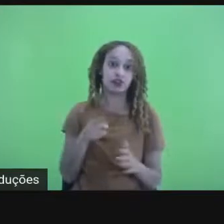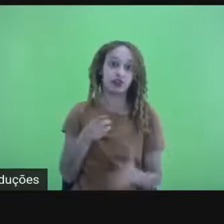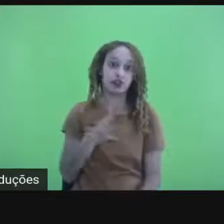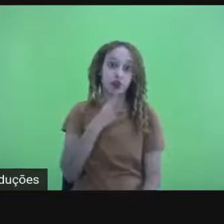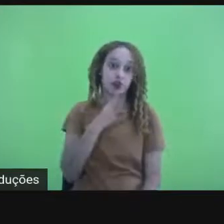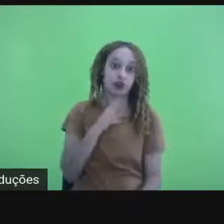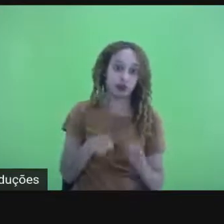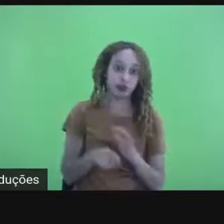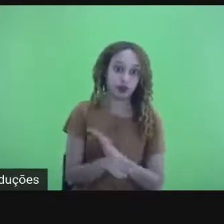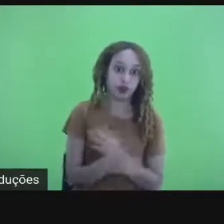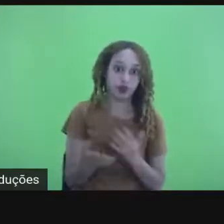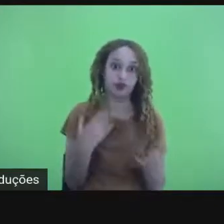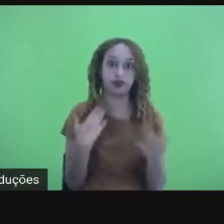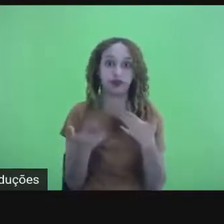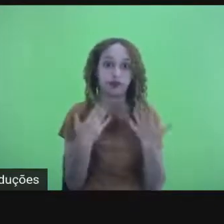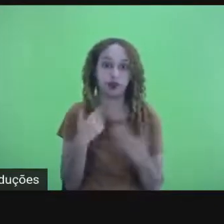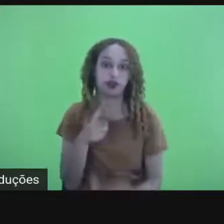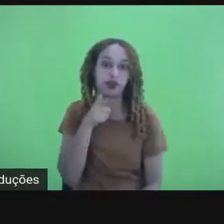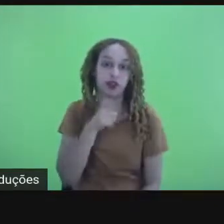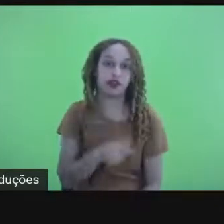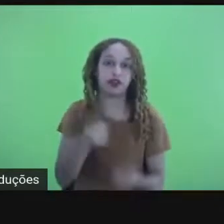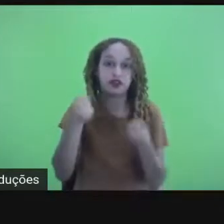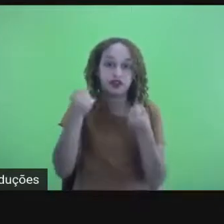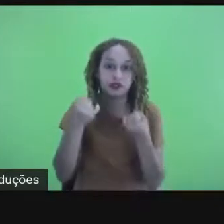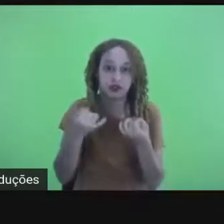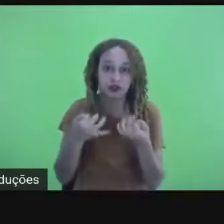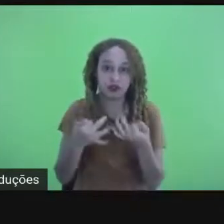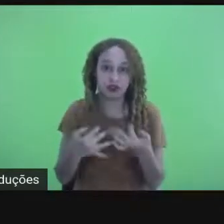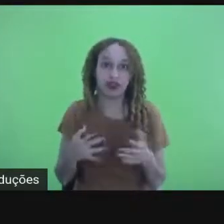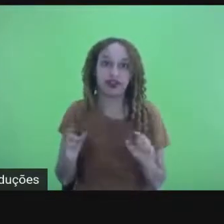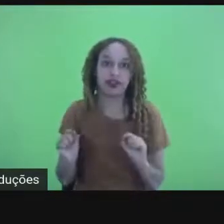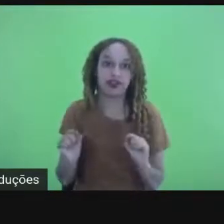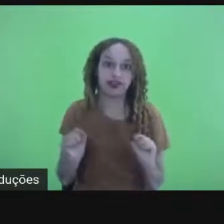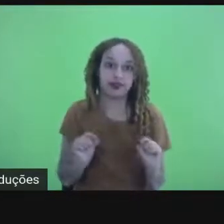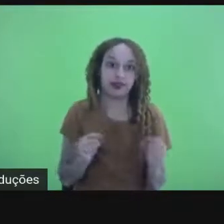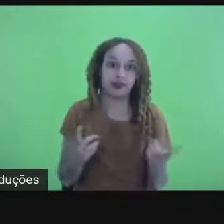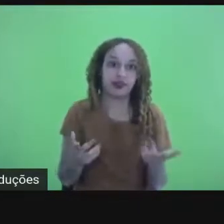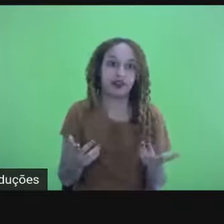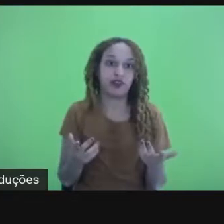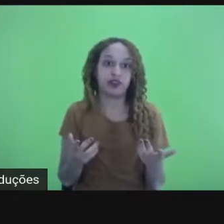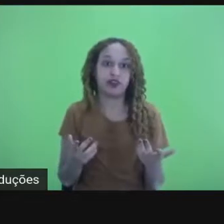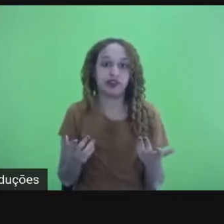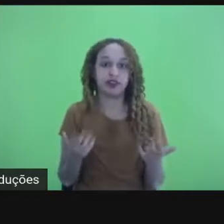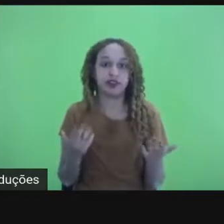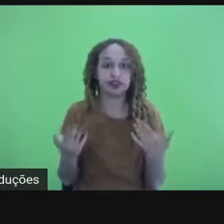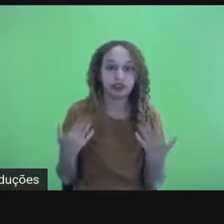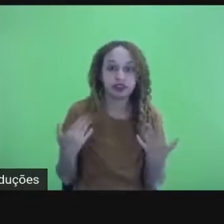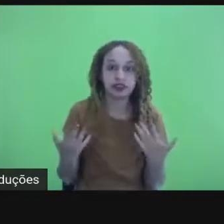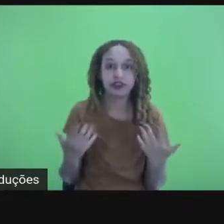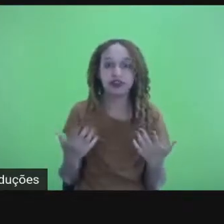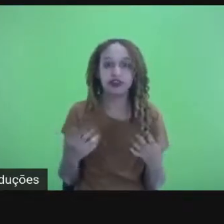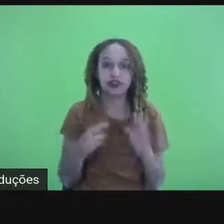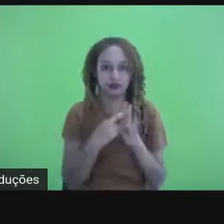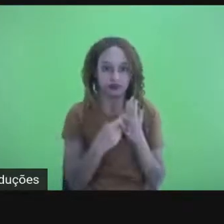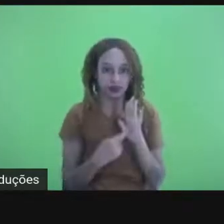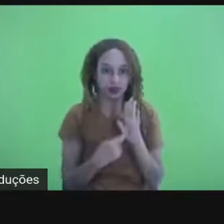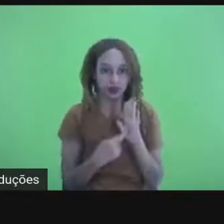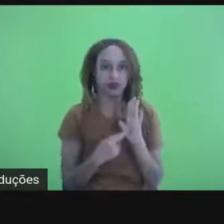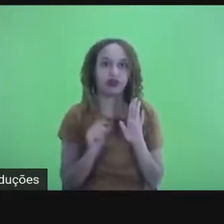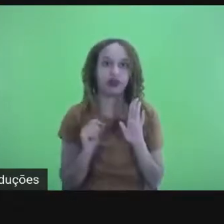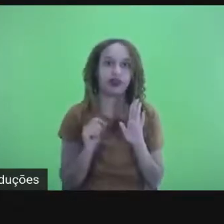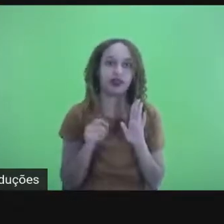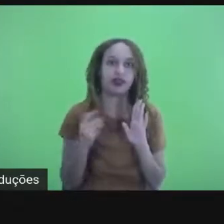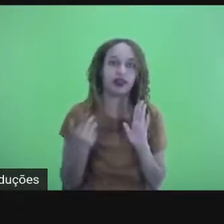todo o tempo do debate para conseguir explicar exatamente todas as particularidades que cada um desses termos carrega, mas falando de uma maneira